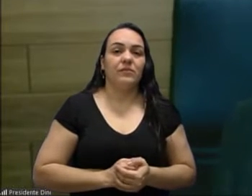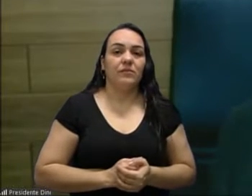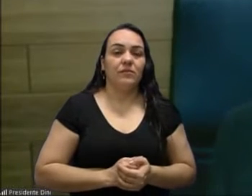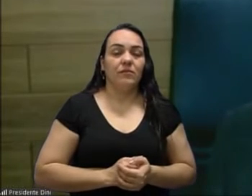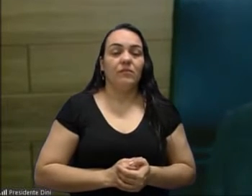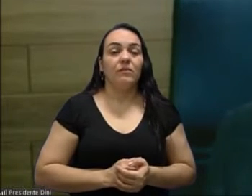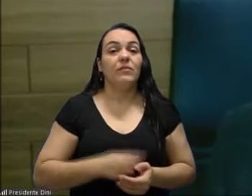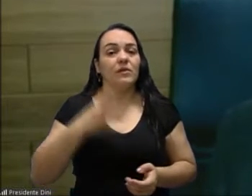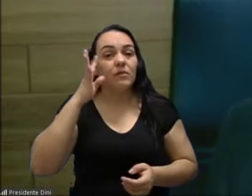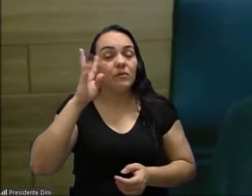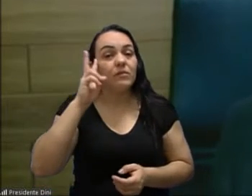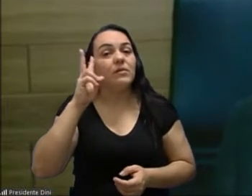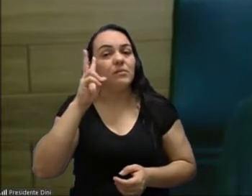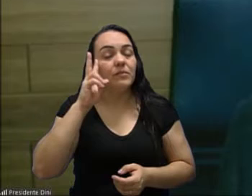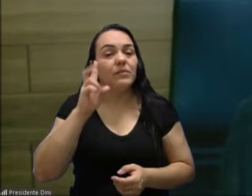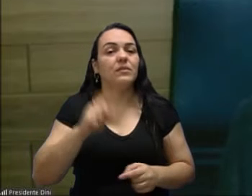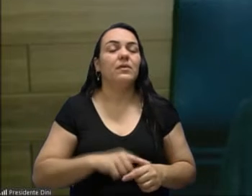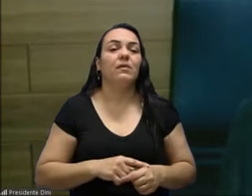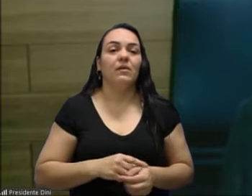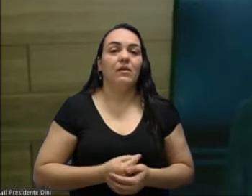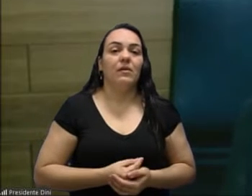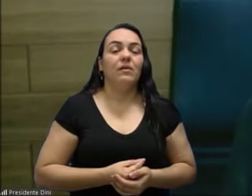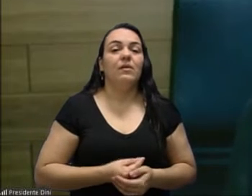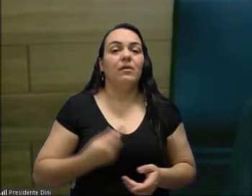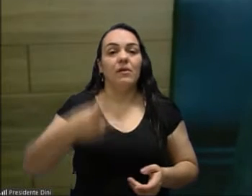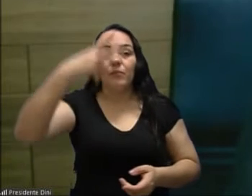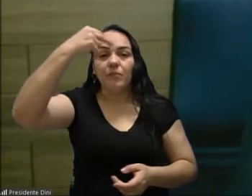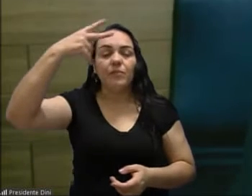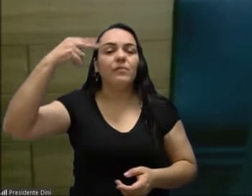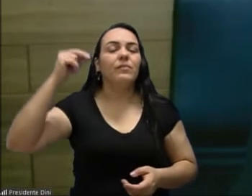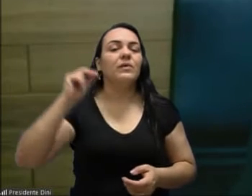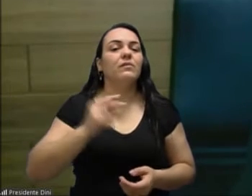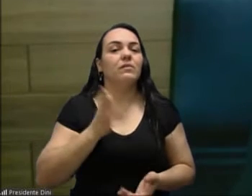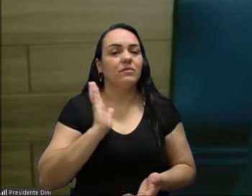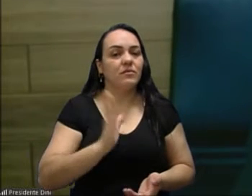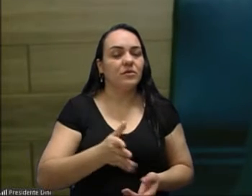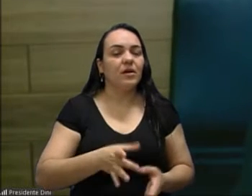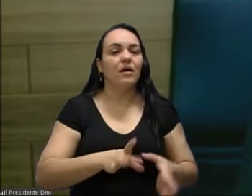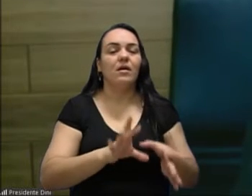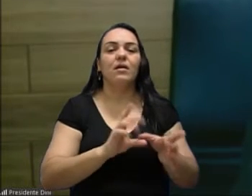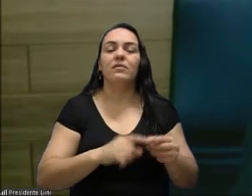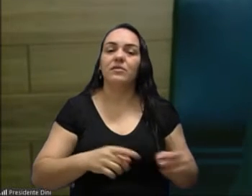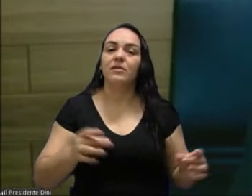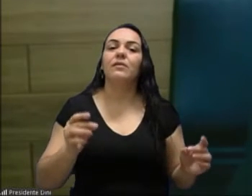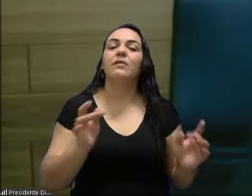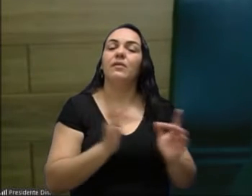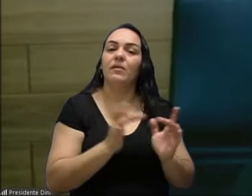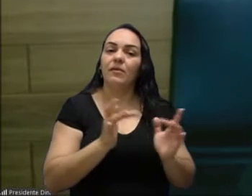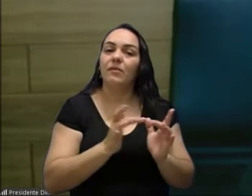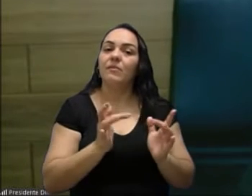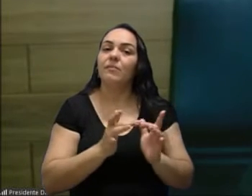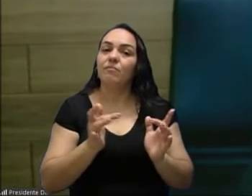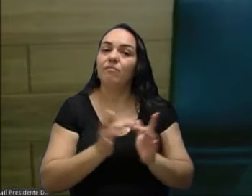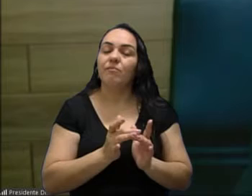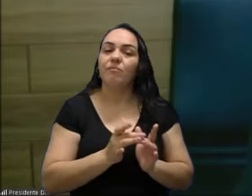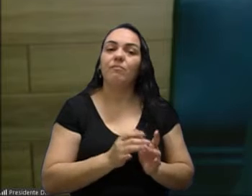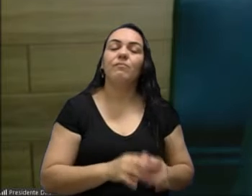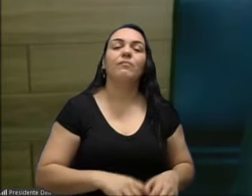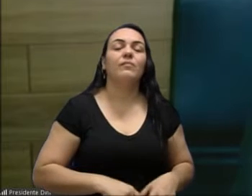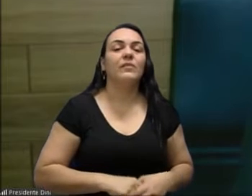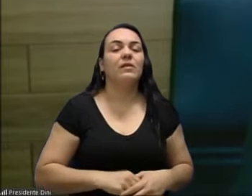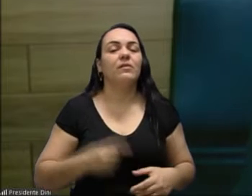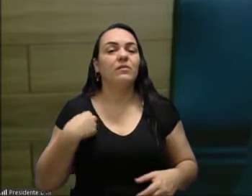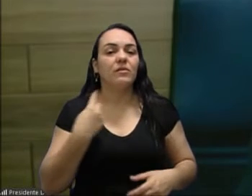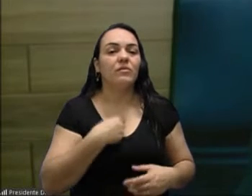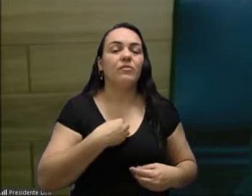Só lembrando que a prefeita já tinha combinado conosco de enviar